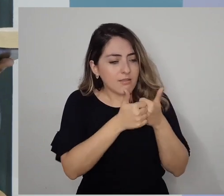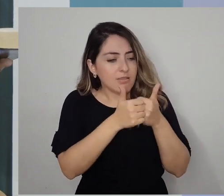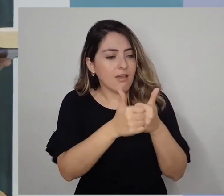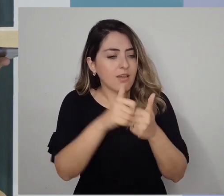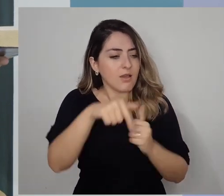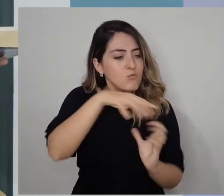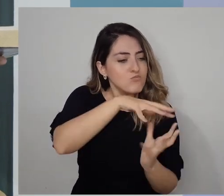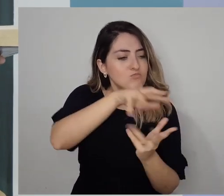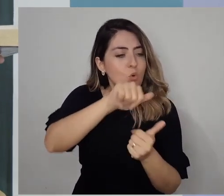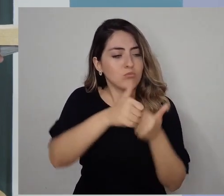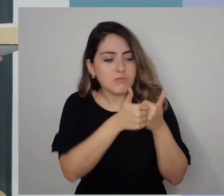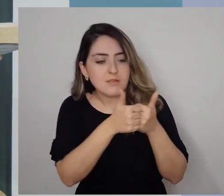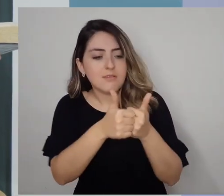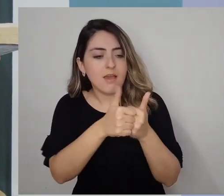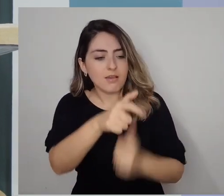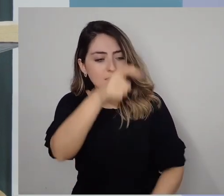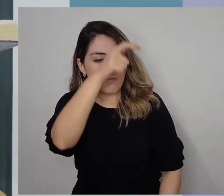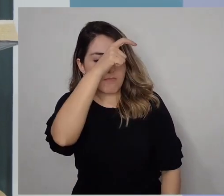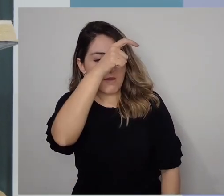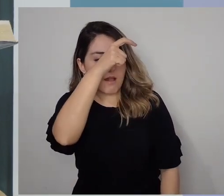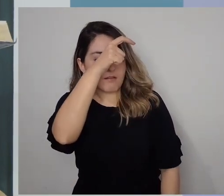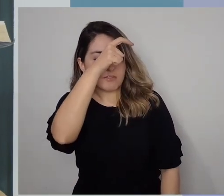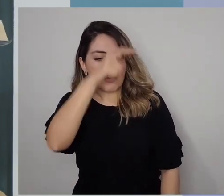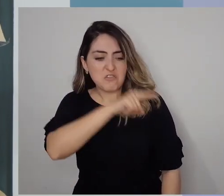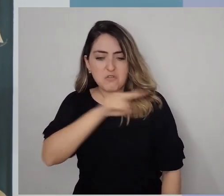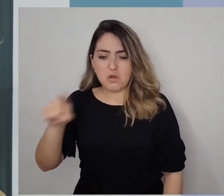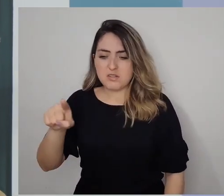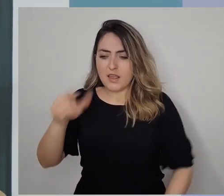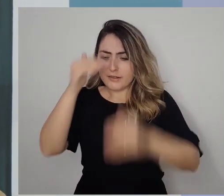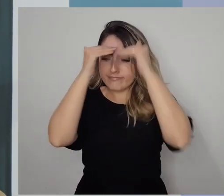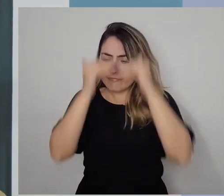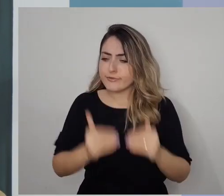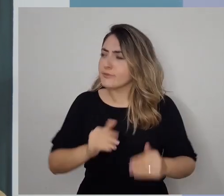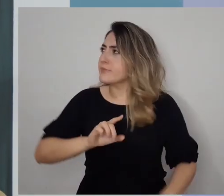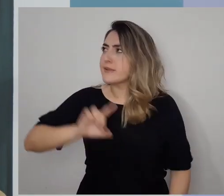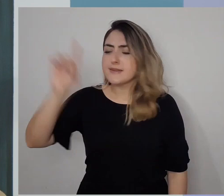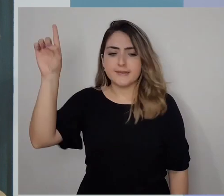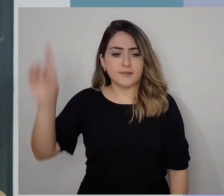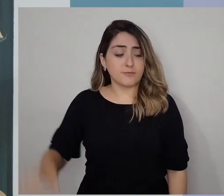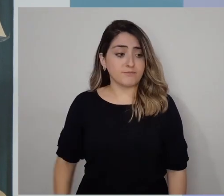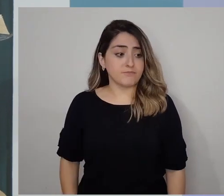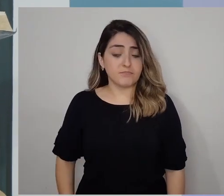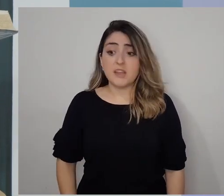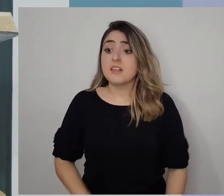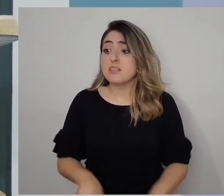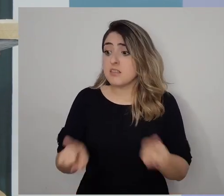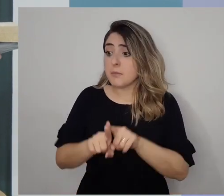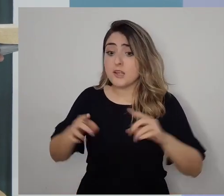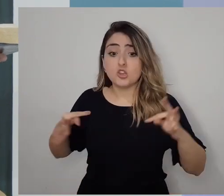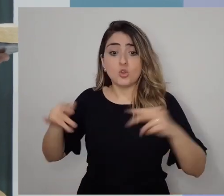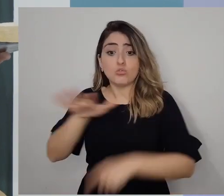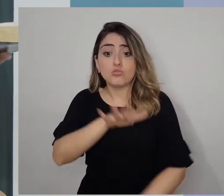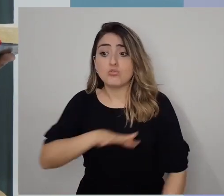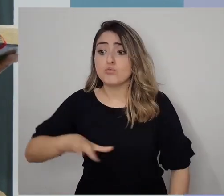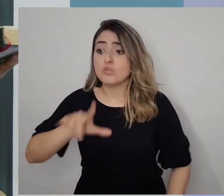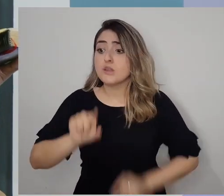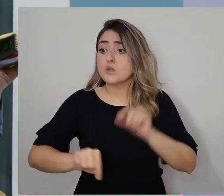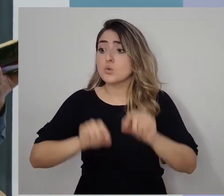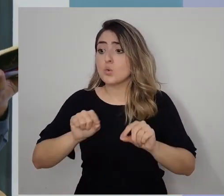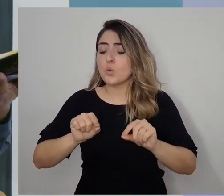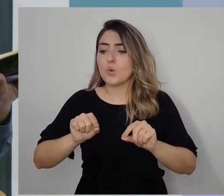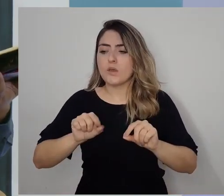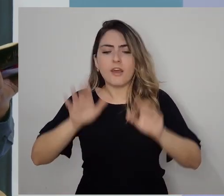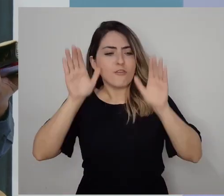filhos da desobediência. Entre eles, também nós todos andamos no passado, segundo as inclinações da